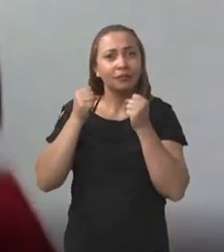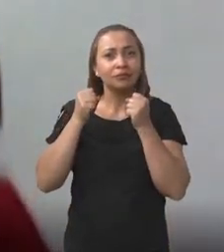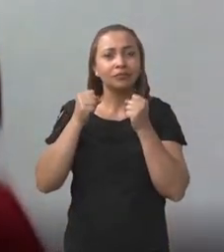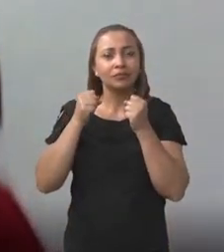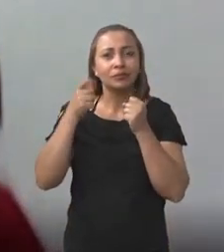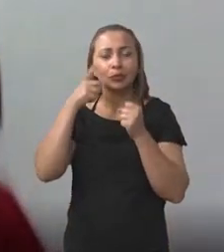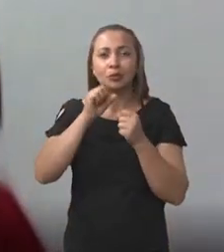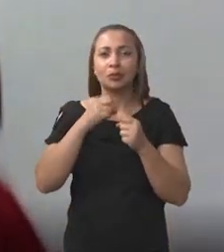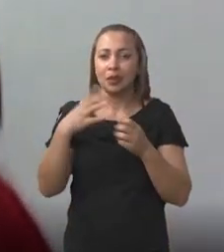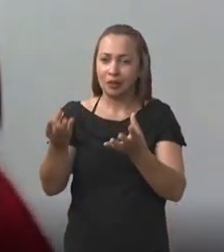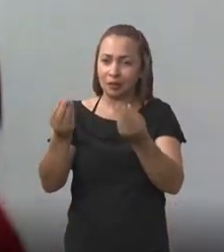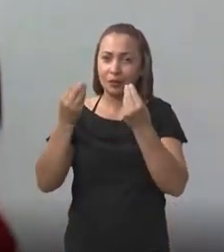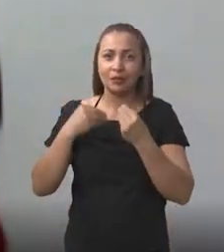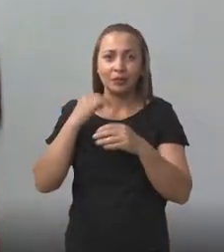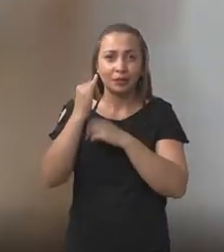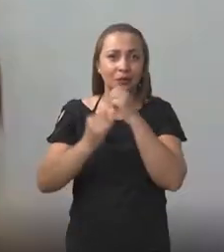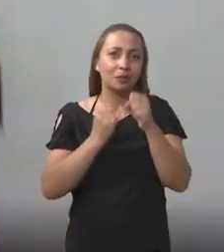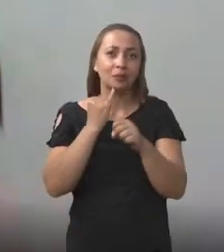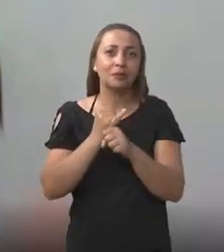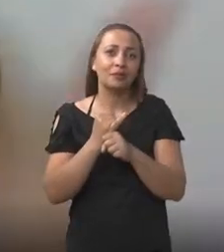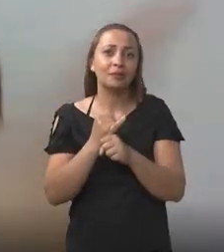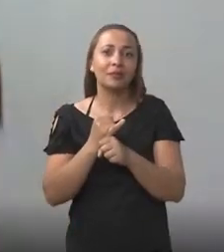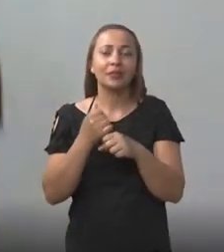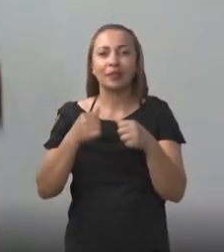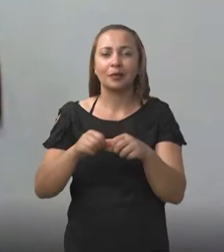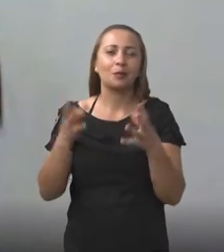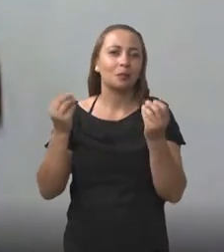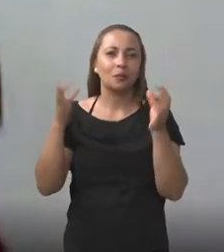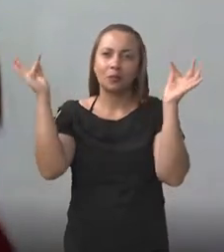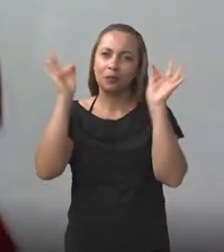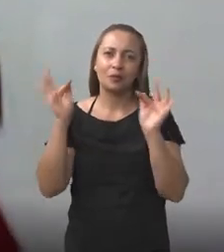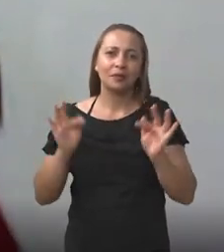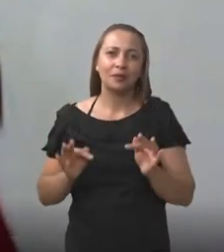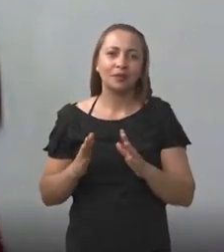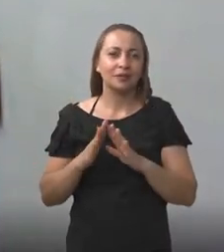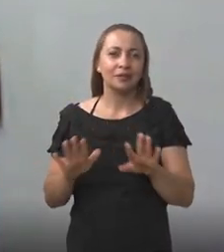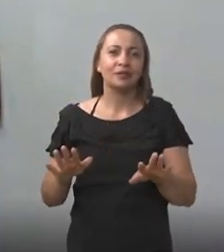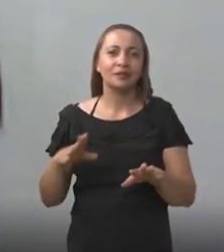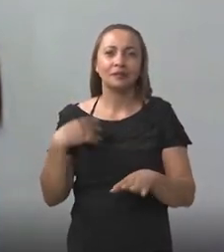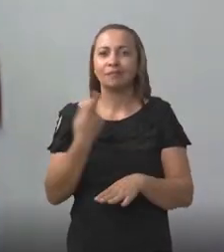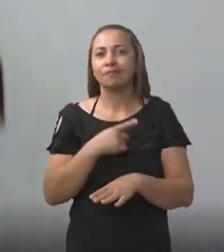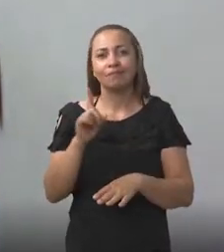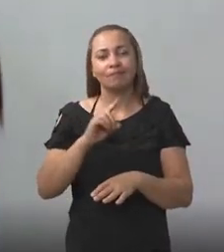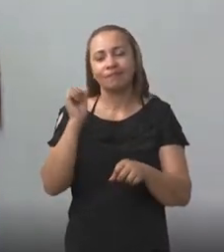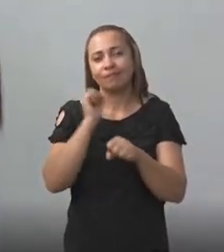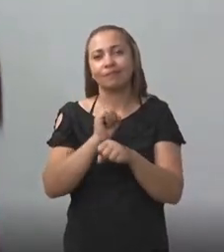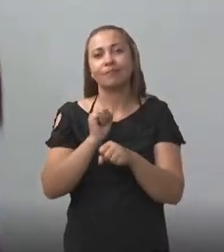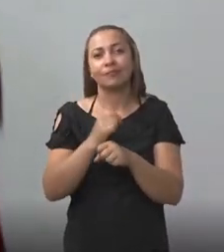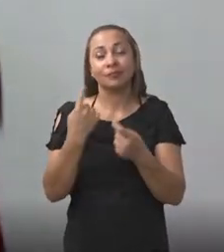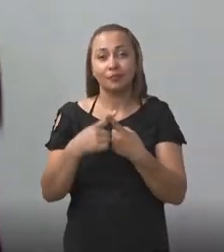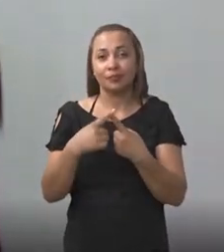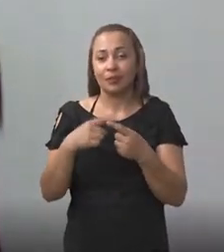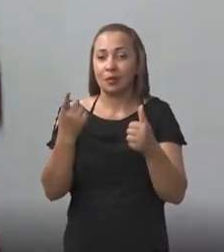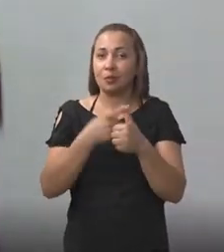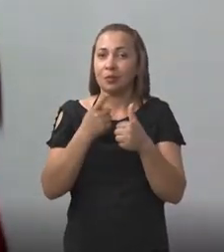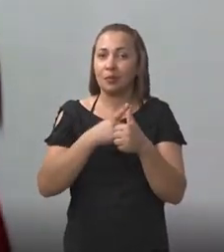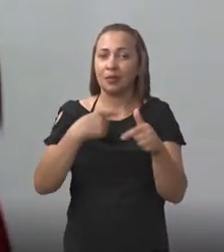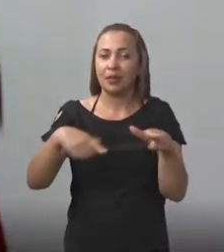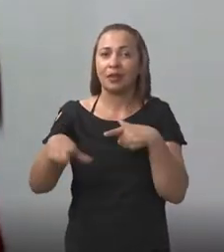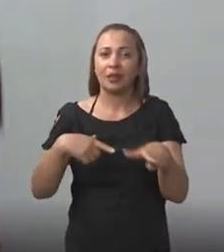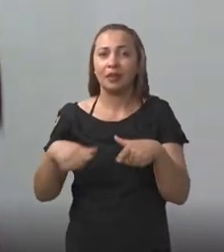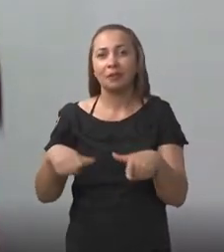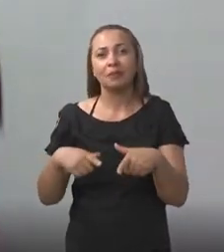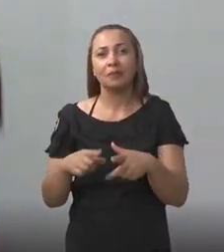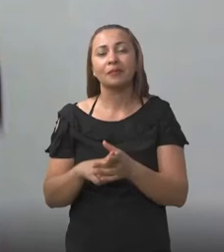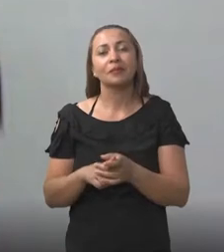falei, ué. Aí eu fui ver, tinha recebido um e-mail e tal. Aí eu fiquei muito feliz, assim, realmente a gente nem esperava, porque foi o